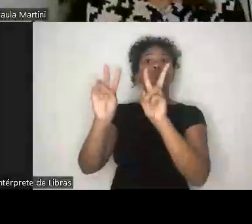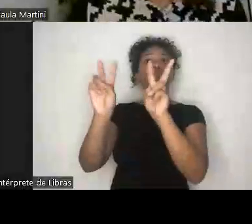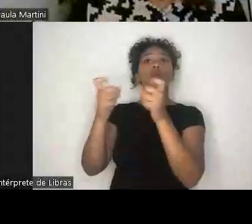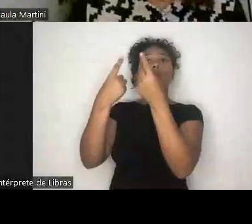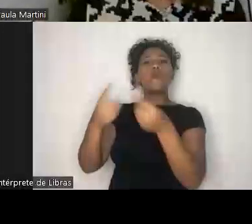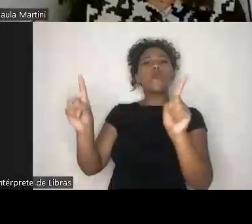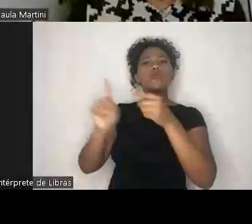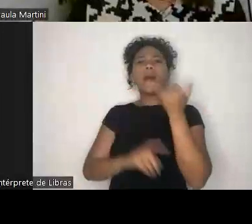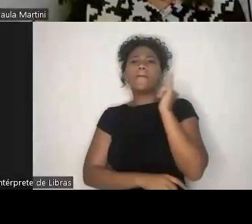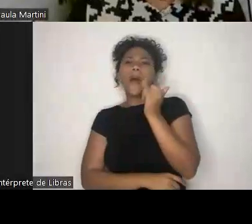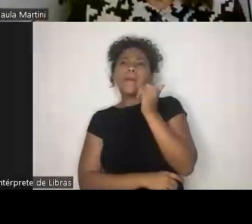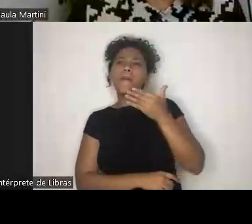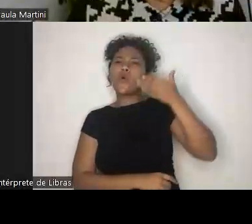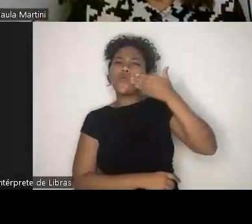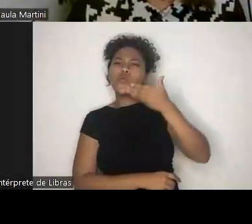Leste